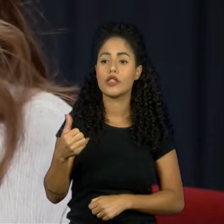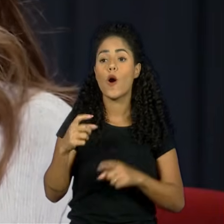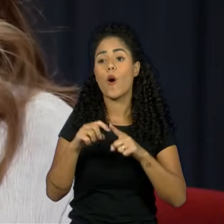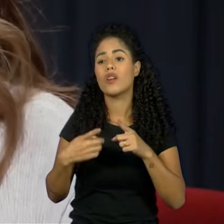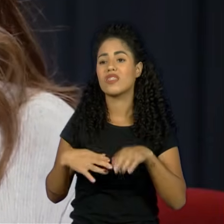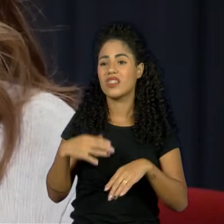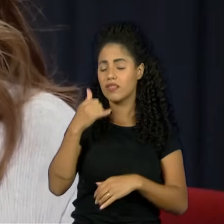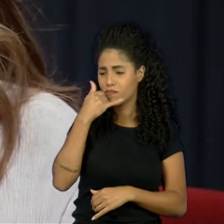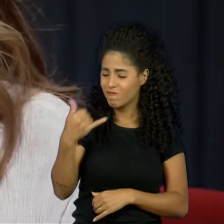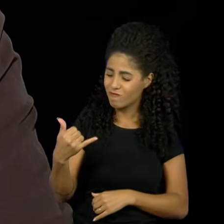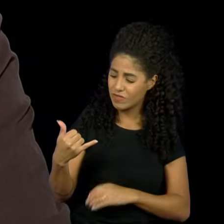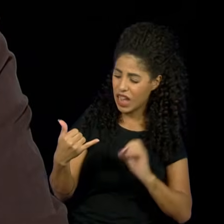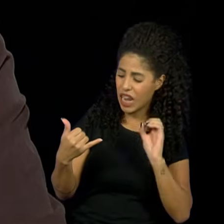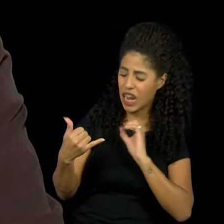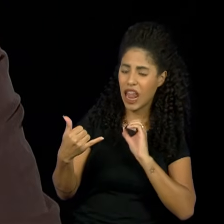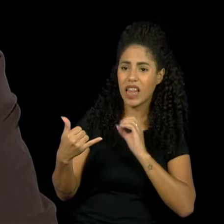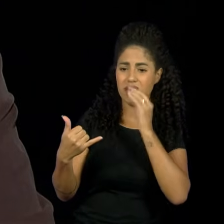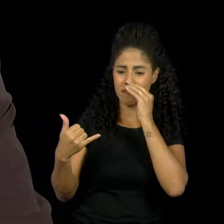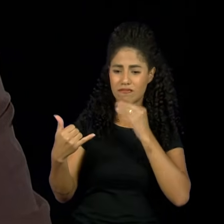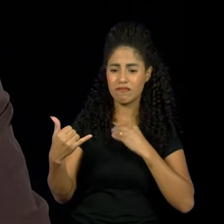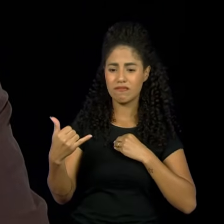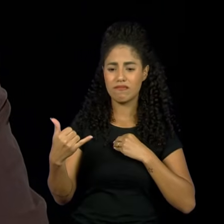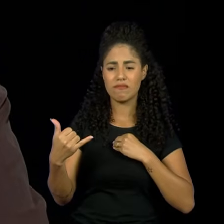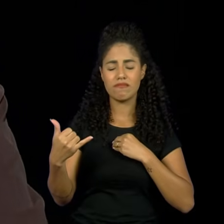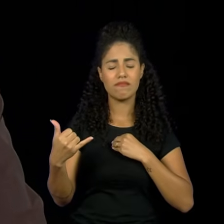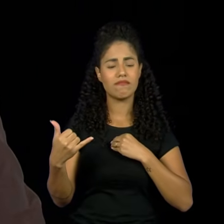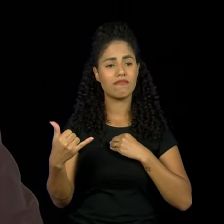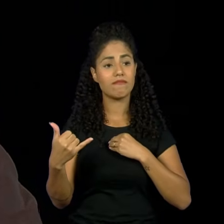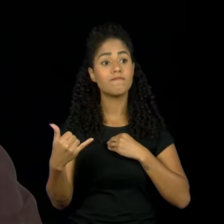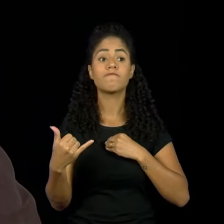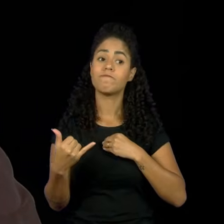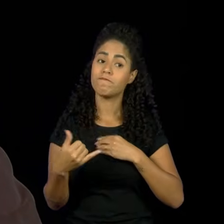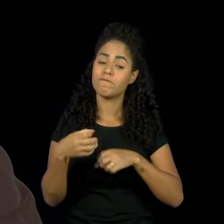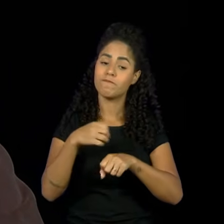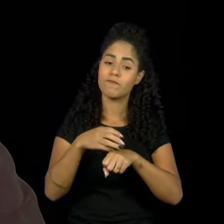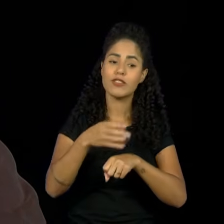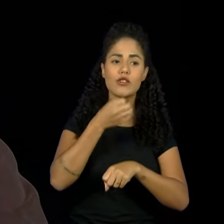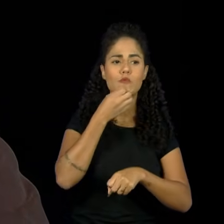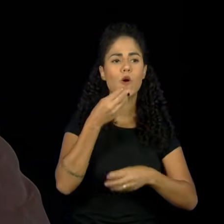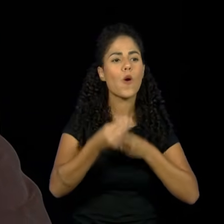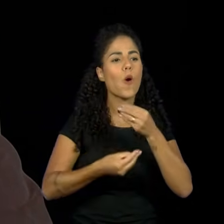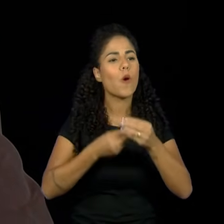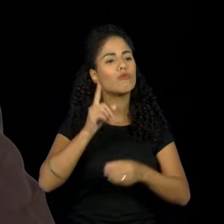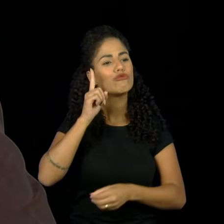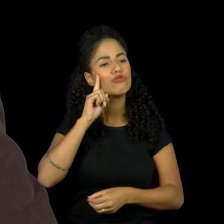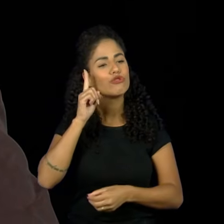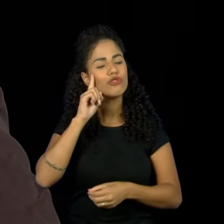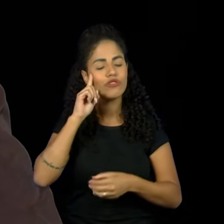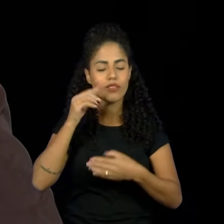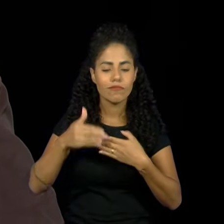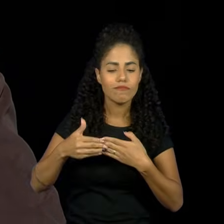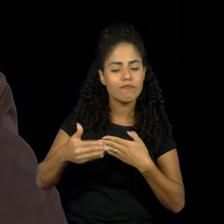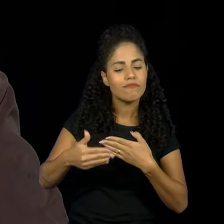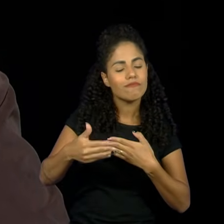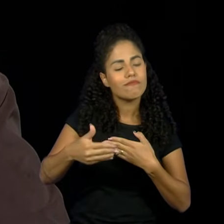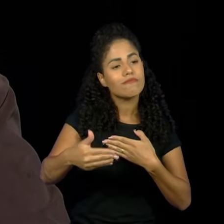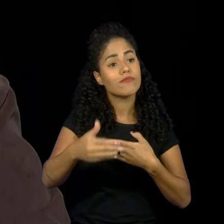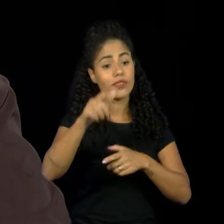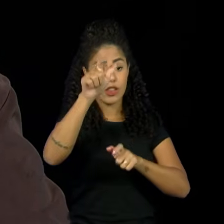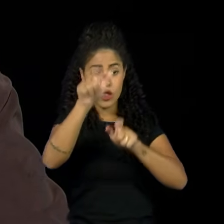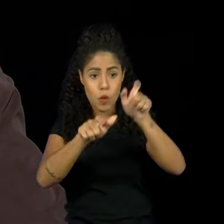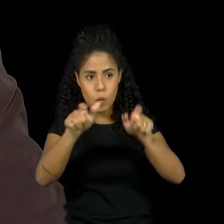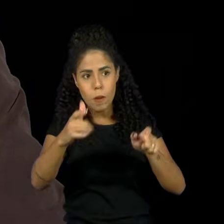importou. Que dica boa! Como passar os dias junto a uma pessoa, um